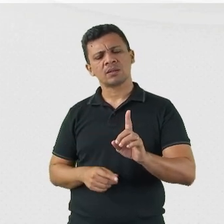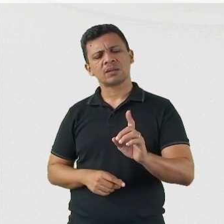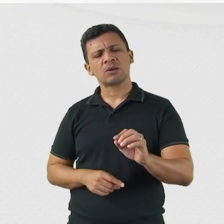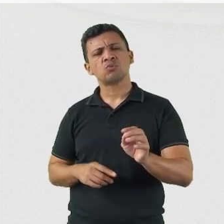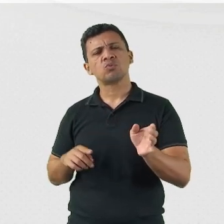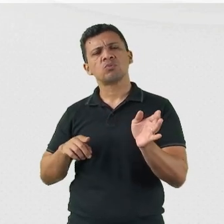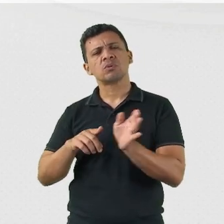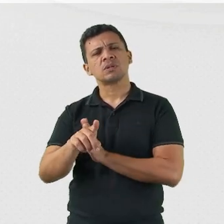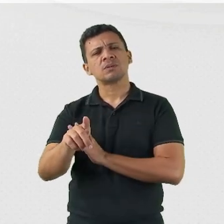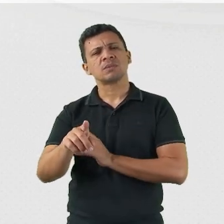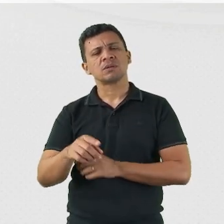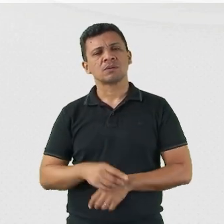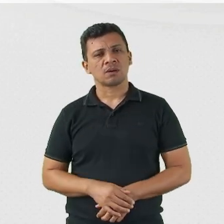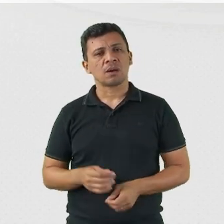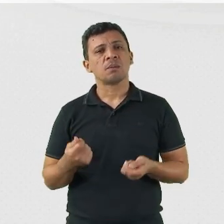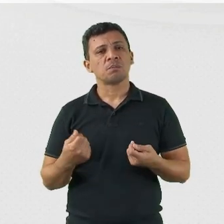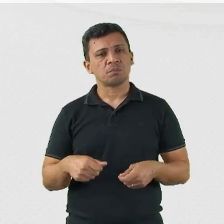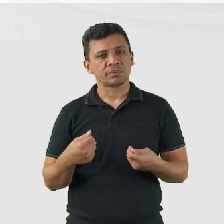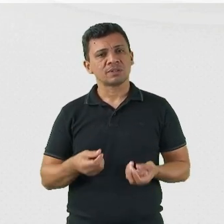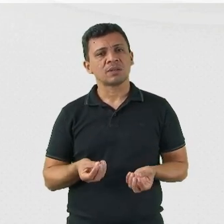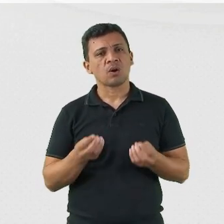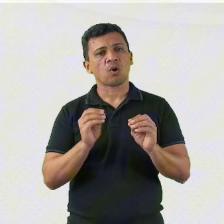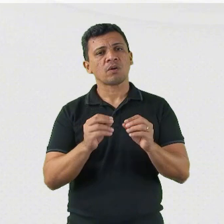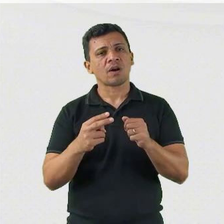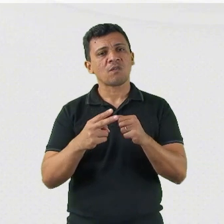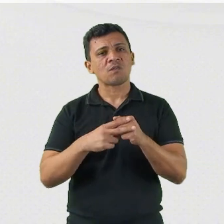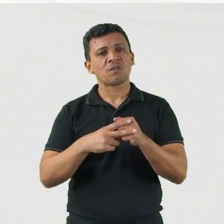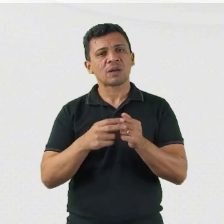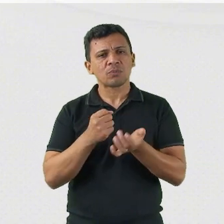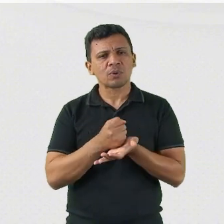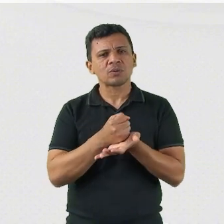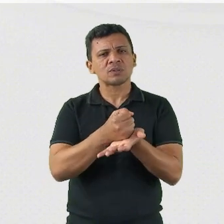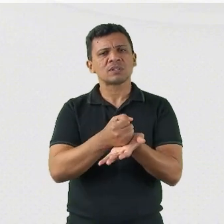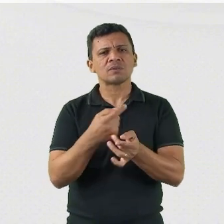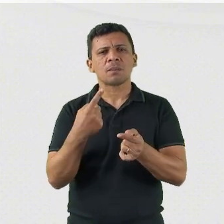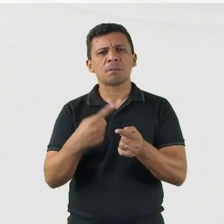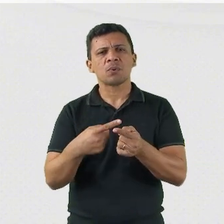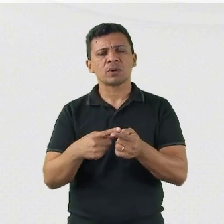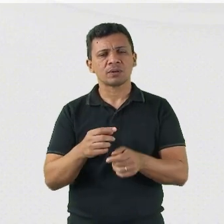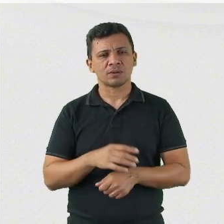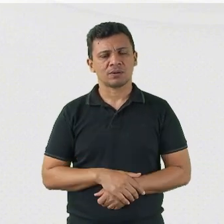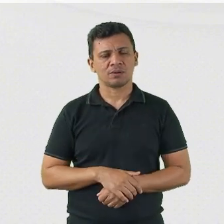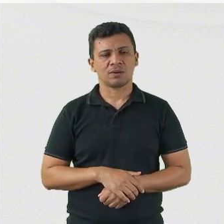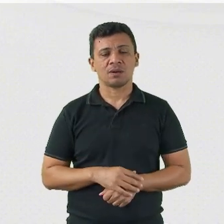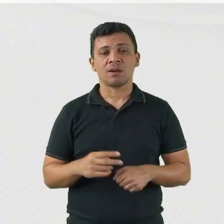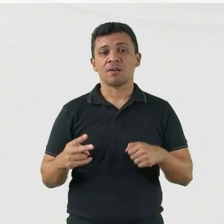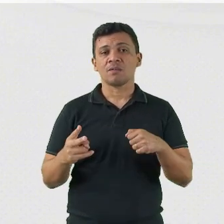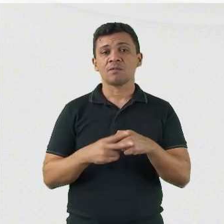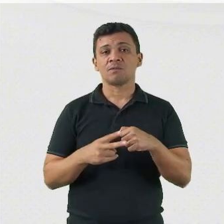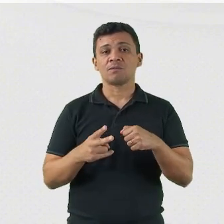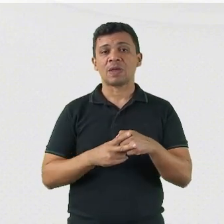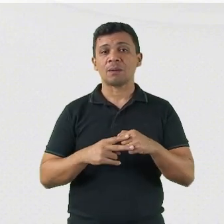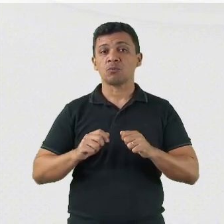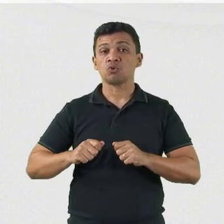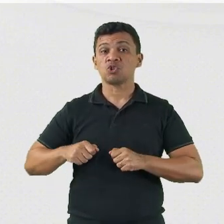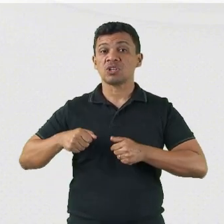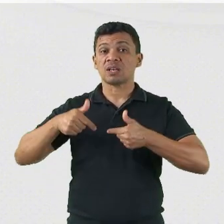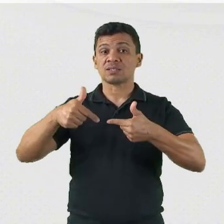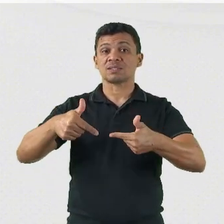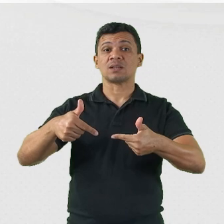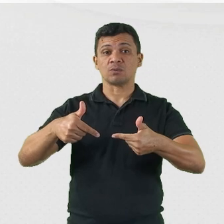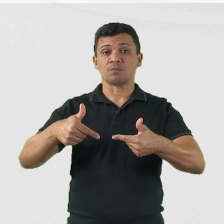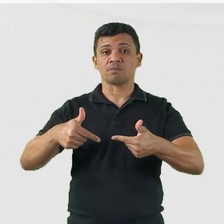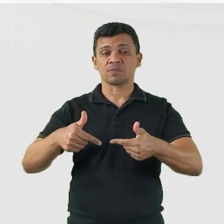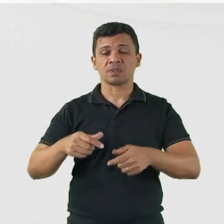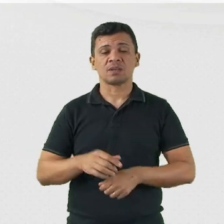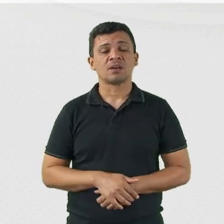pergunta? Por que que eu preciso do verbo auxiliar? Porque eu estou falando de verbos de ação. Verbos que